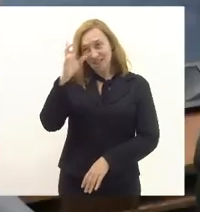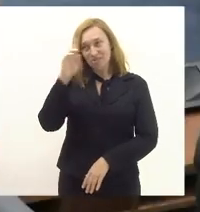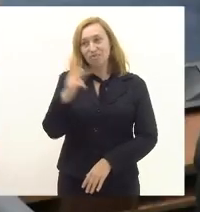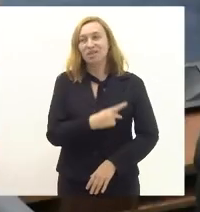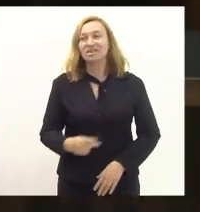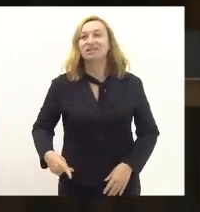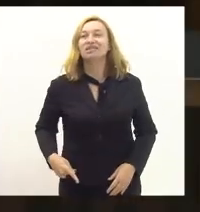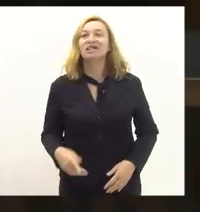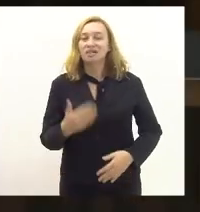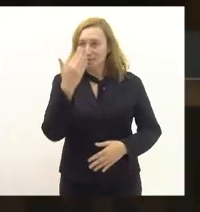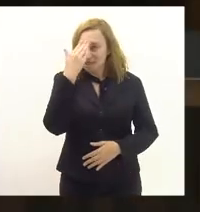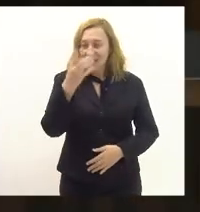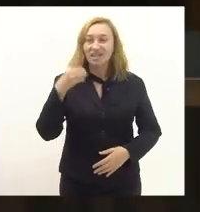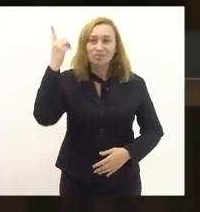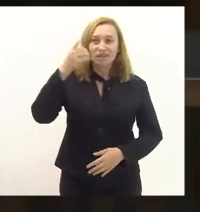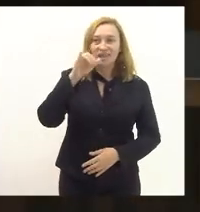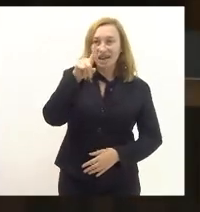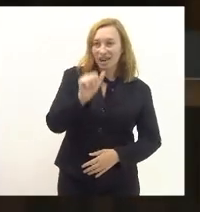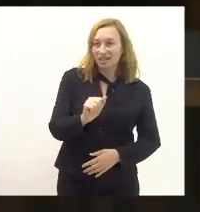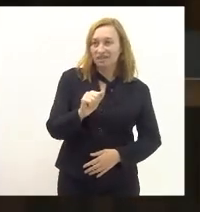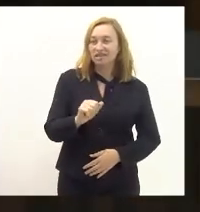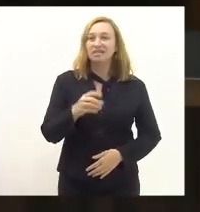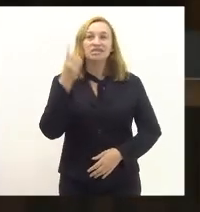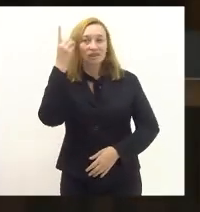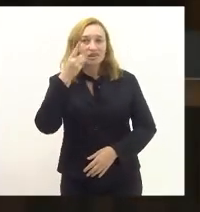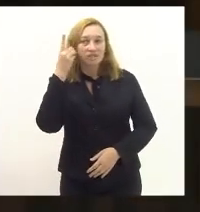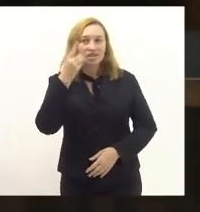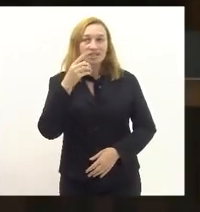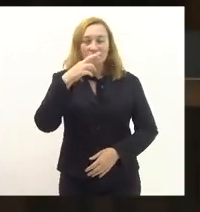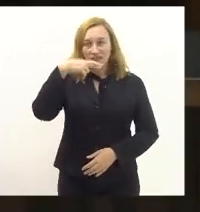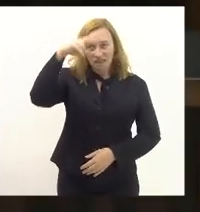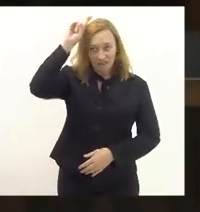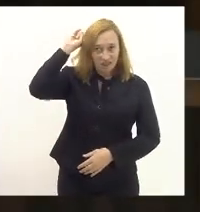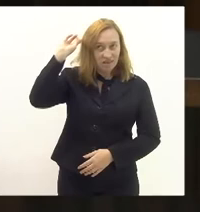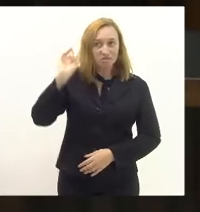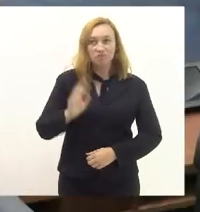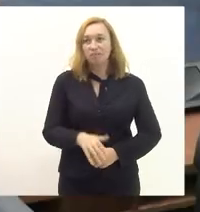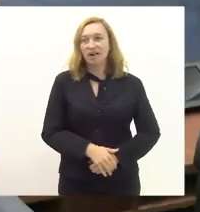deputada Alana Passos. Próximo orador inscrito é o nobre deputado Renan Ferreirinha.